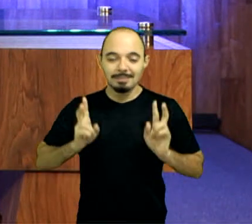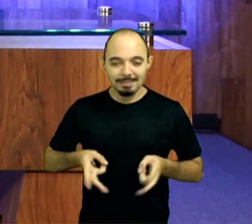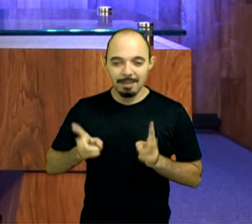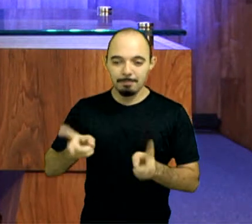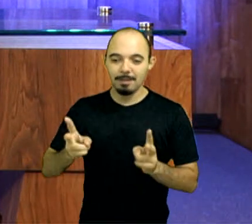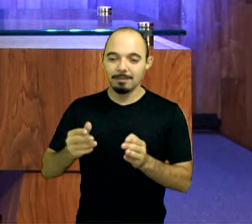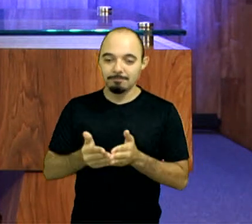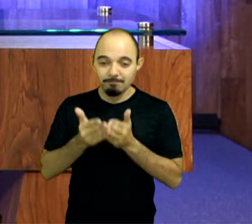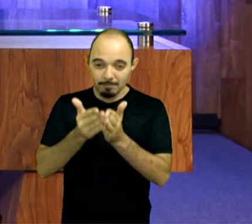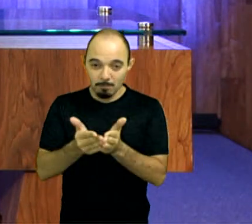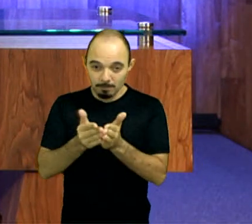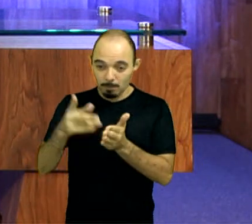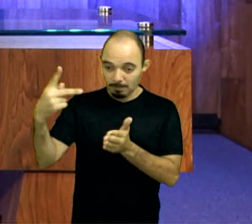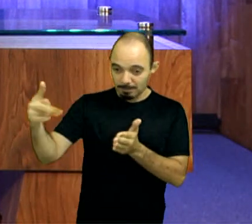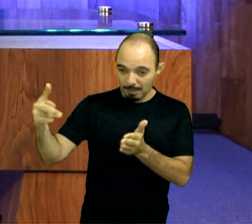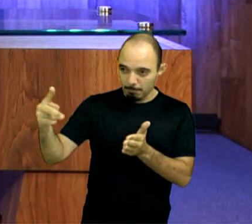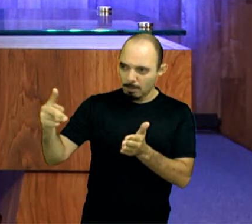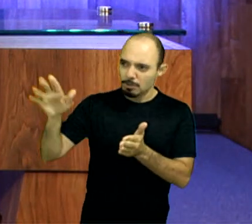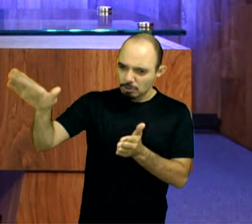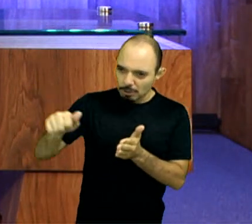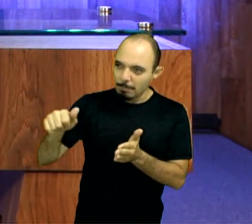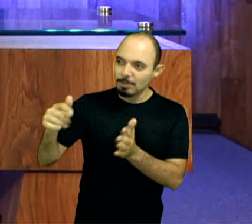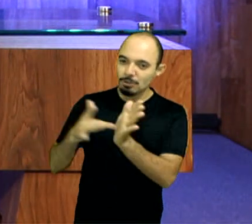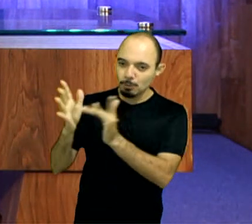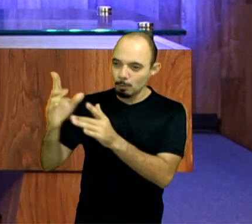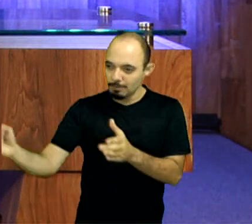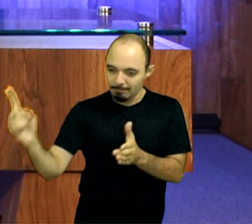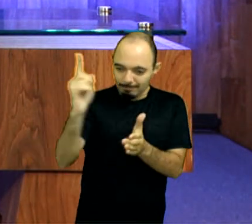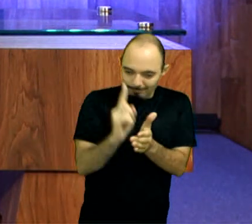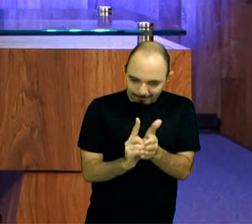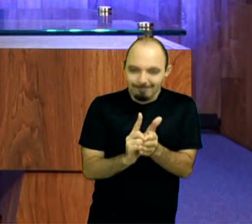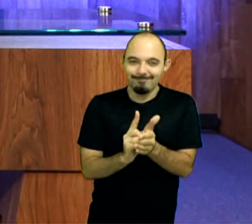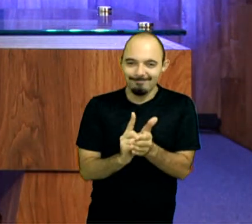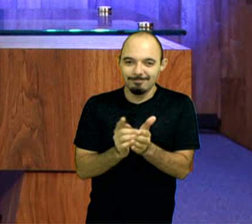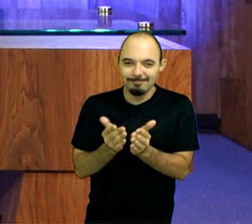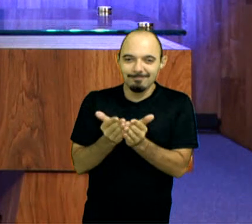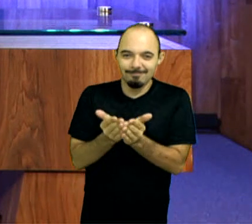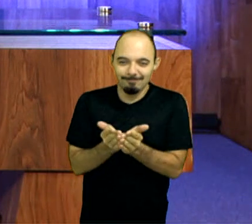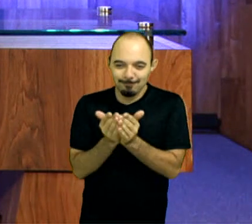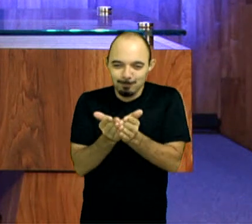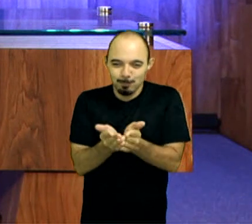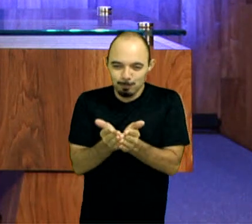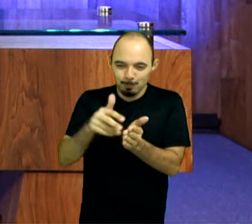Verso 28. Como cidade derribada, que não tem muros,